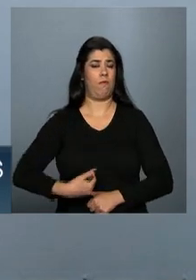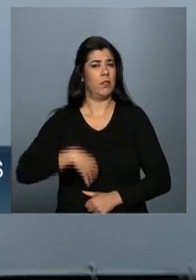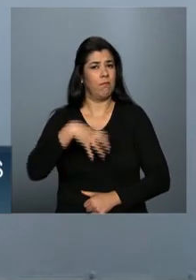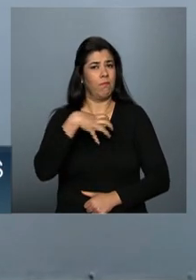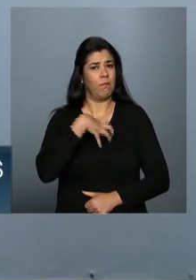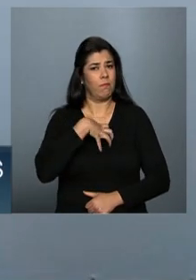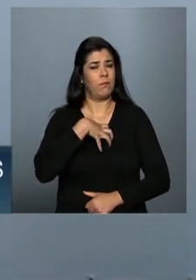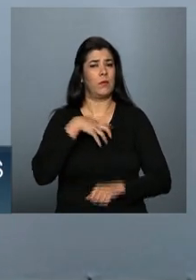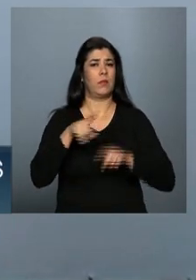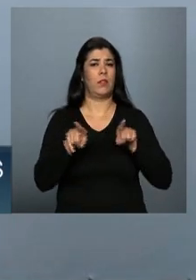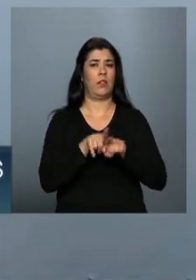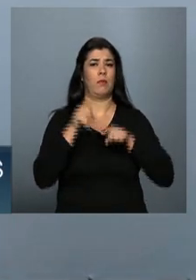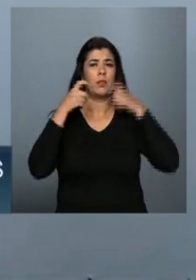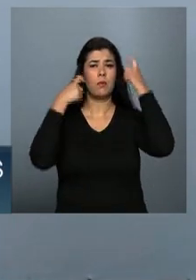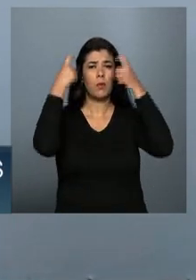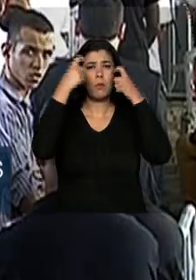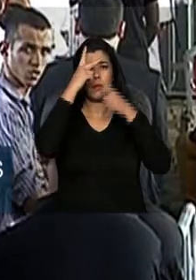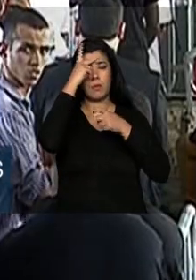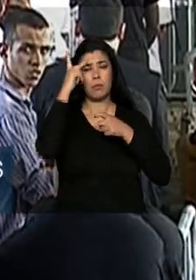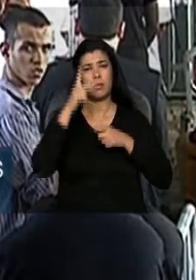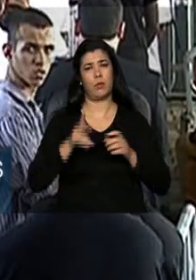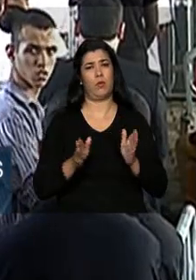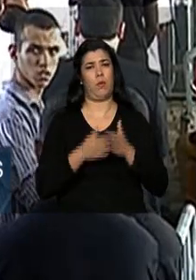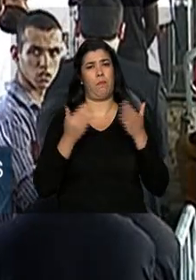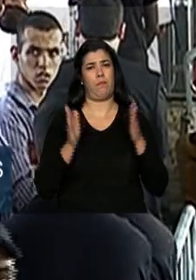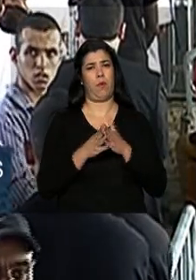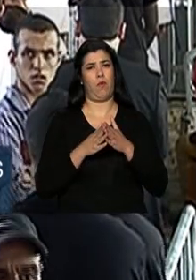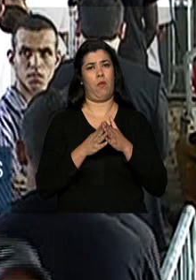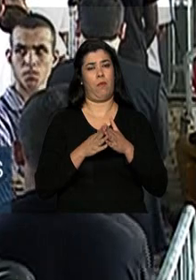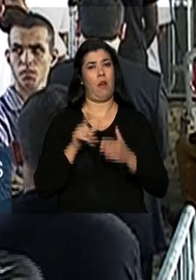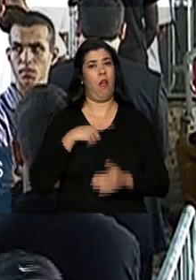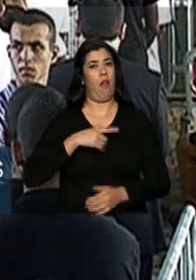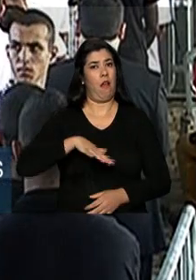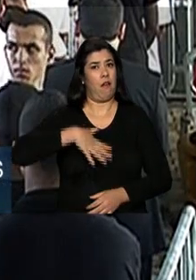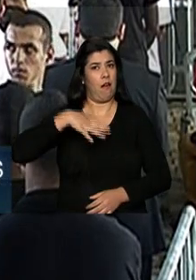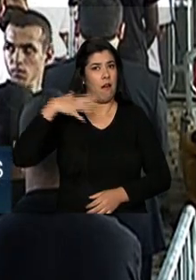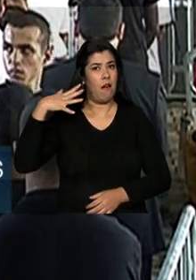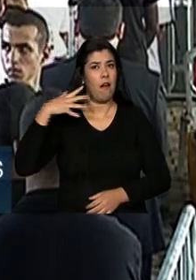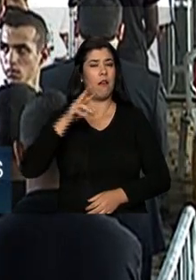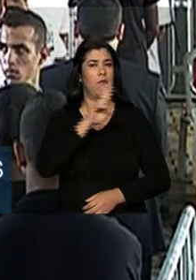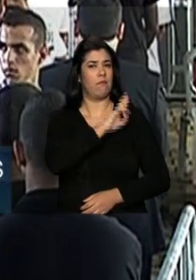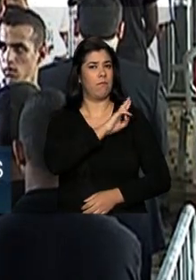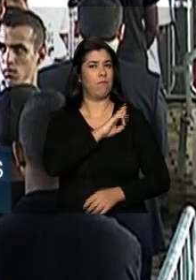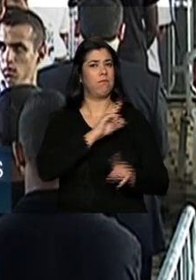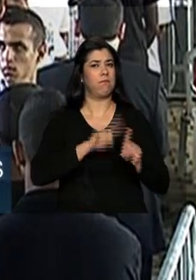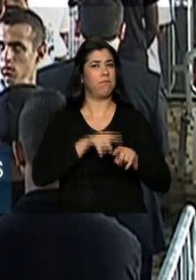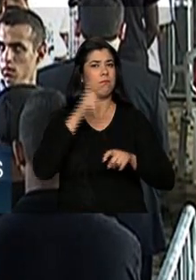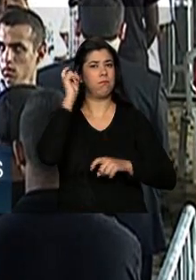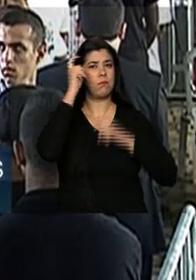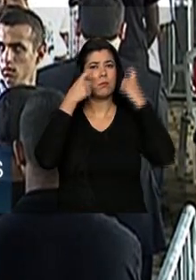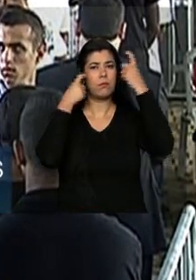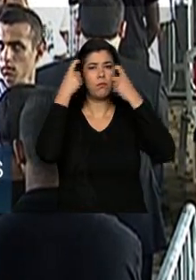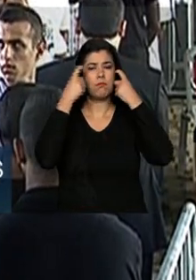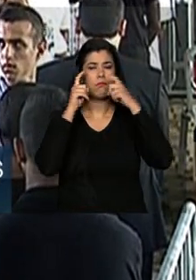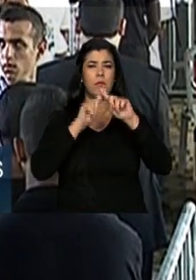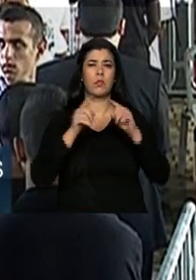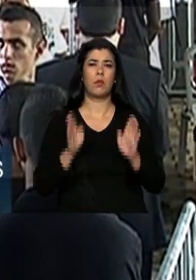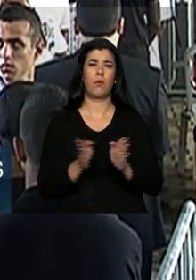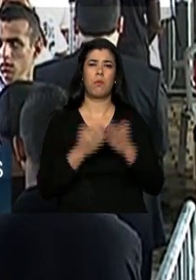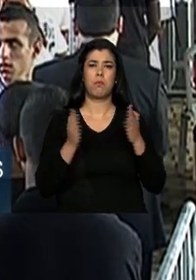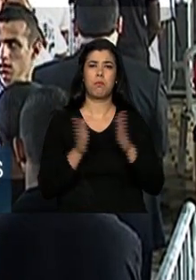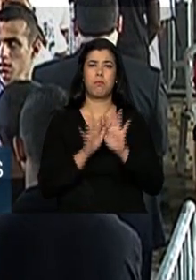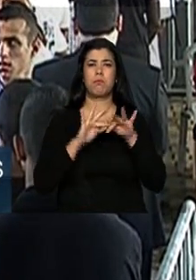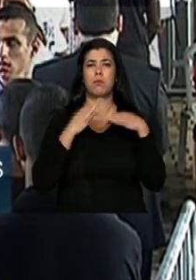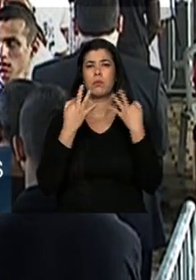que se preocupa pelos mais pobres e, às vezes, paga um preço alto por se preocupar com os mais pobres e com aqueles que mais precisam e que